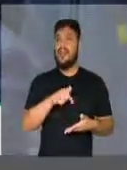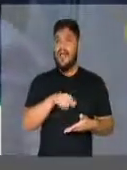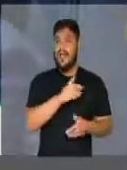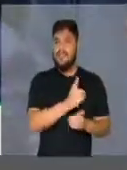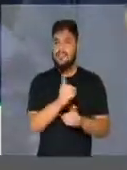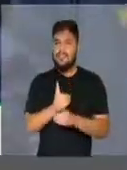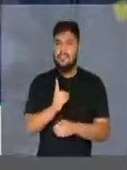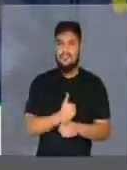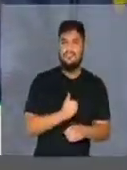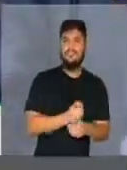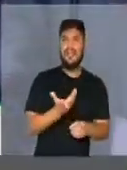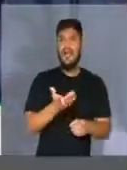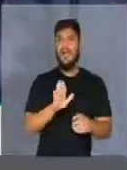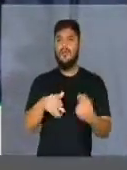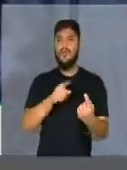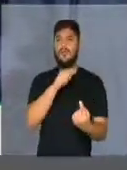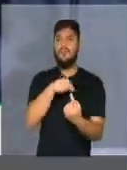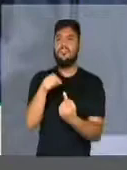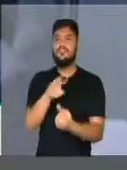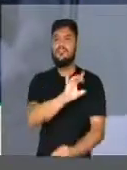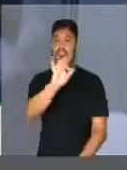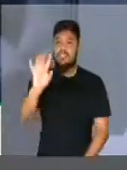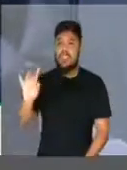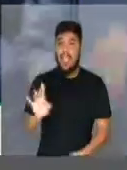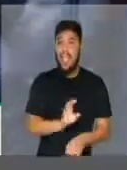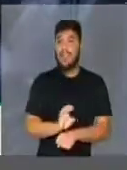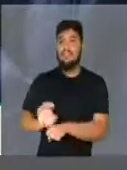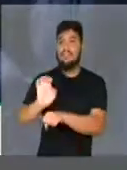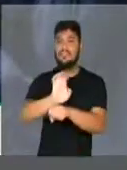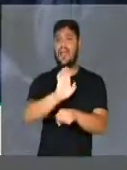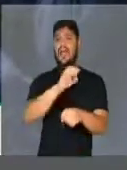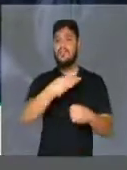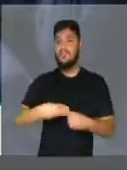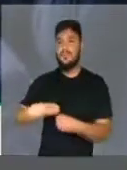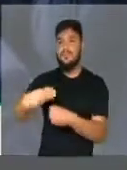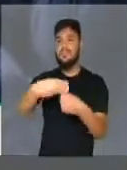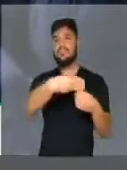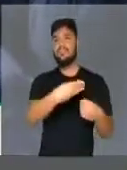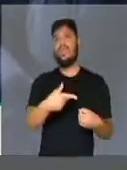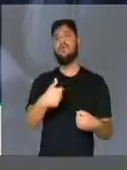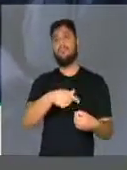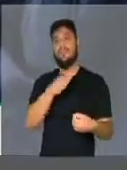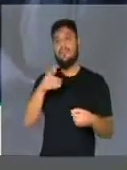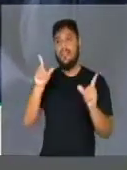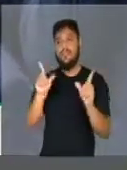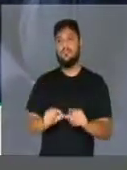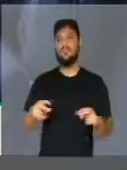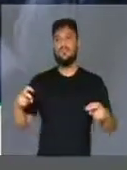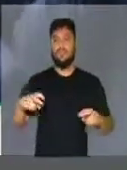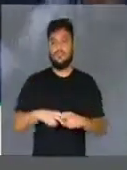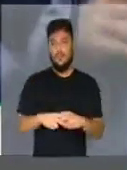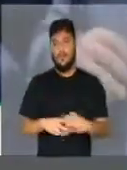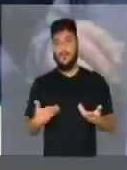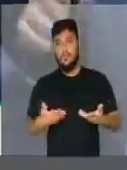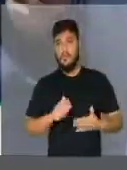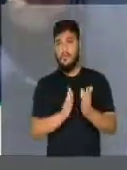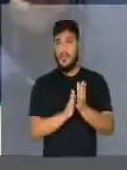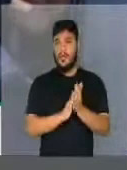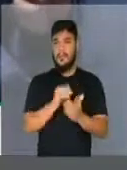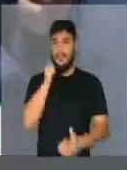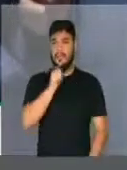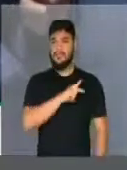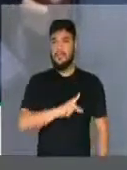vamos estabelecer quais são as metas que cada estado, cada município terá que utilizar para acabar com essa tragédia no país. Parabéns,